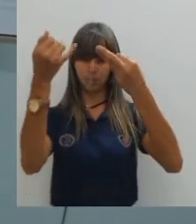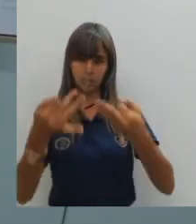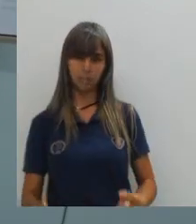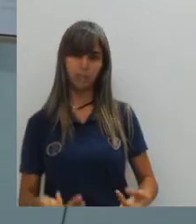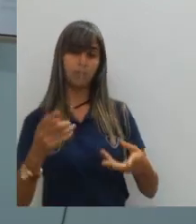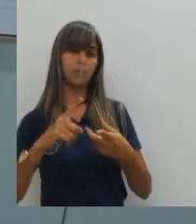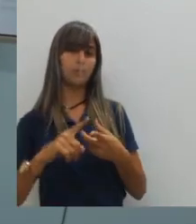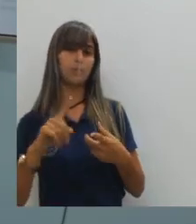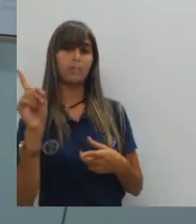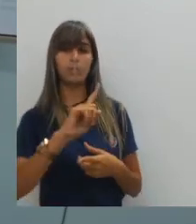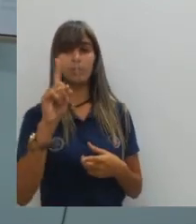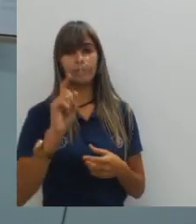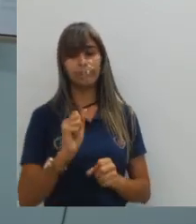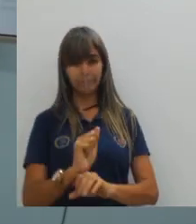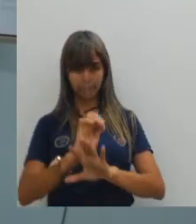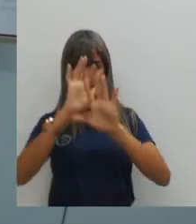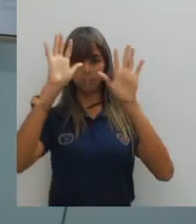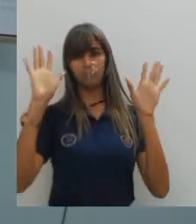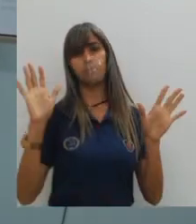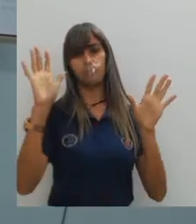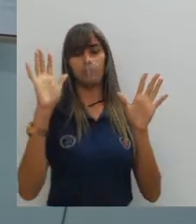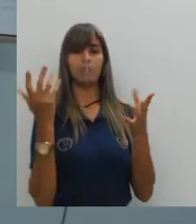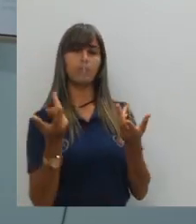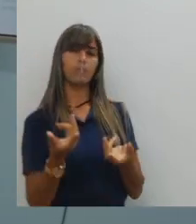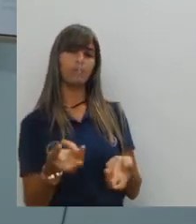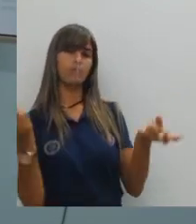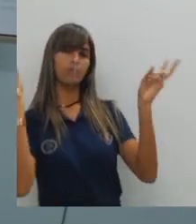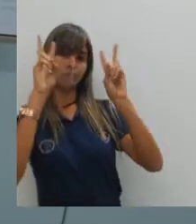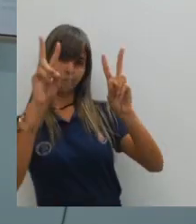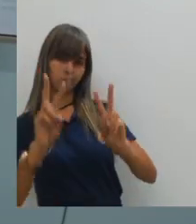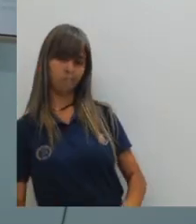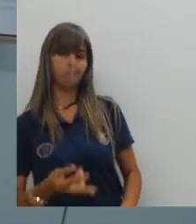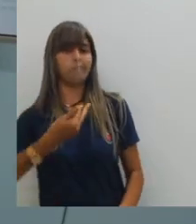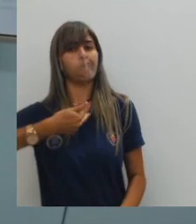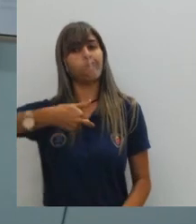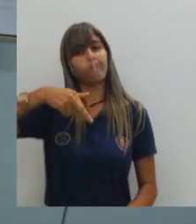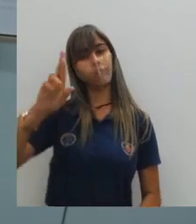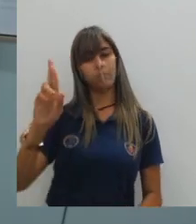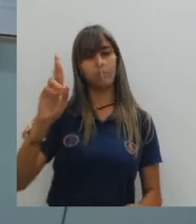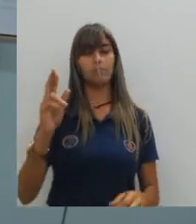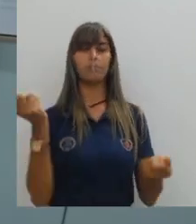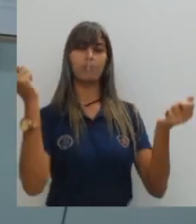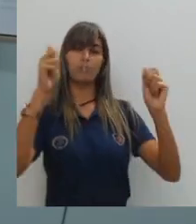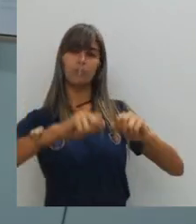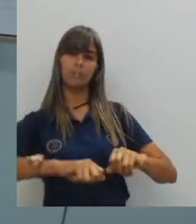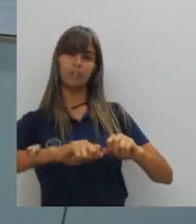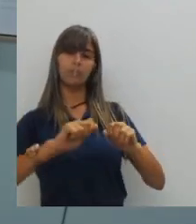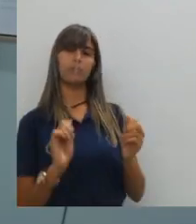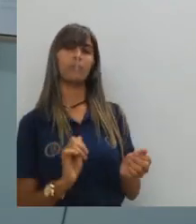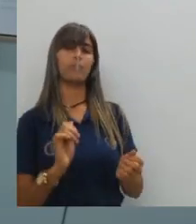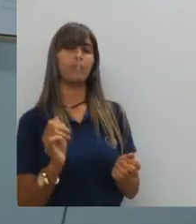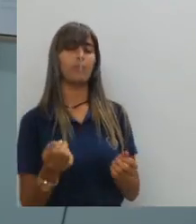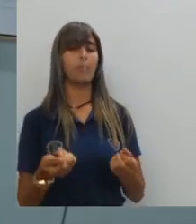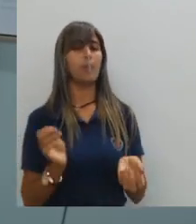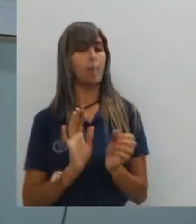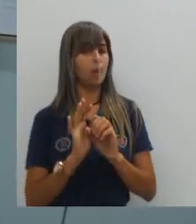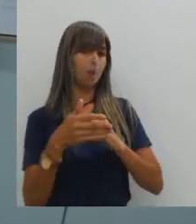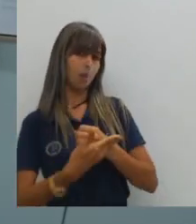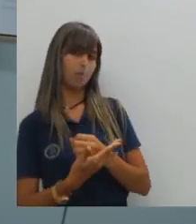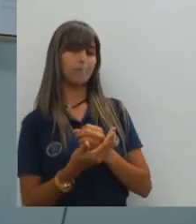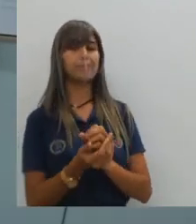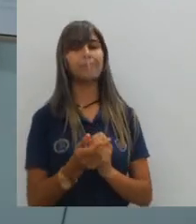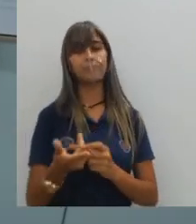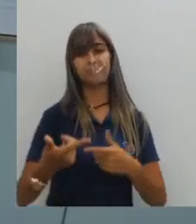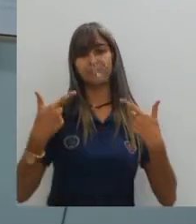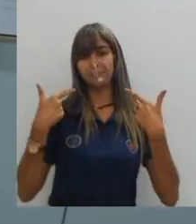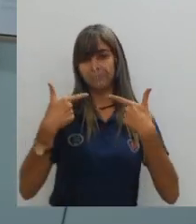classes, ela não seja tão clara, ela não seja tão nítida. Então a religião ela vem para maquiar, certo? A luta de classes e tornar a luta de classes